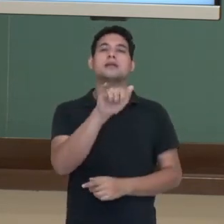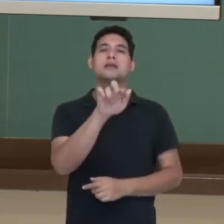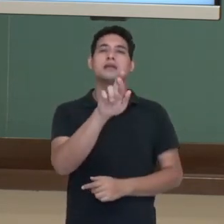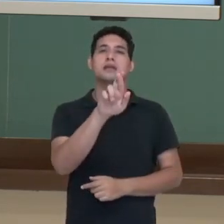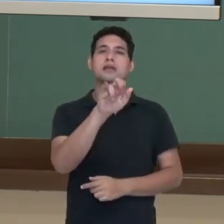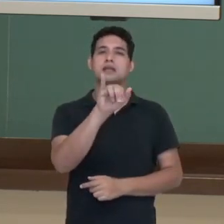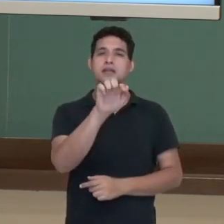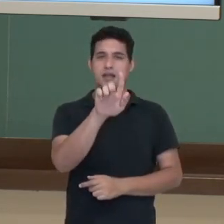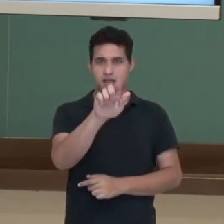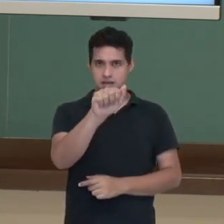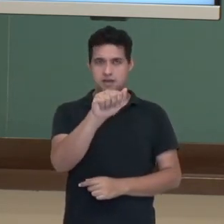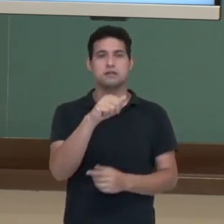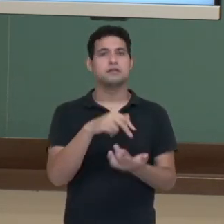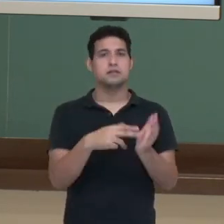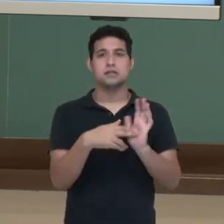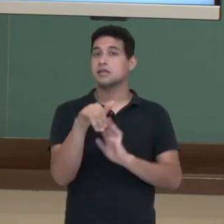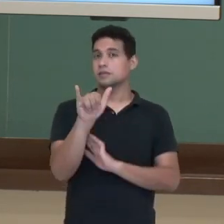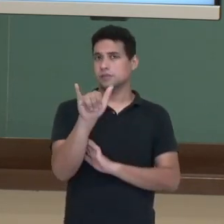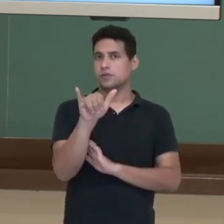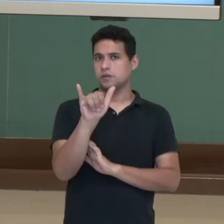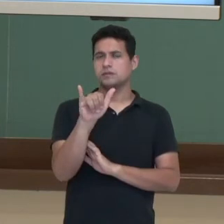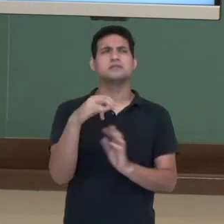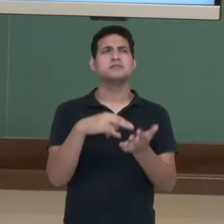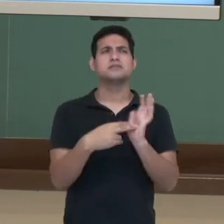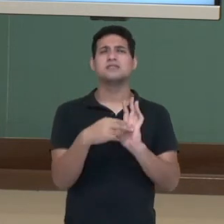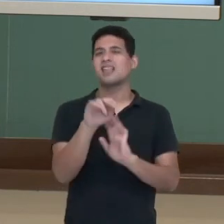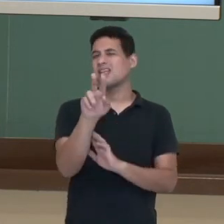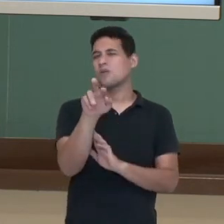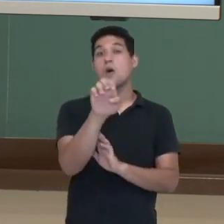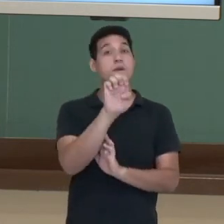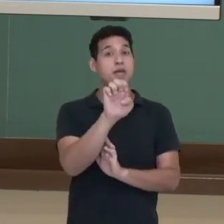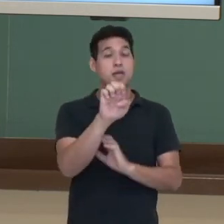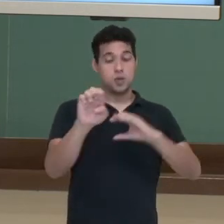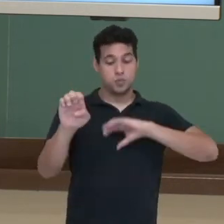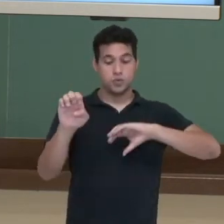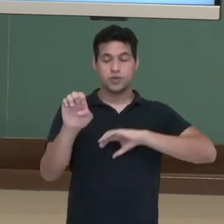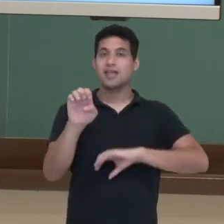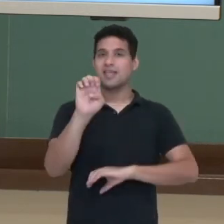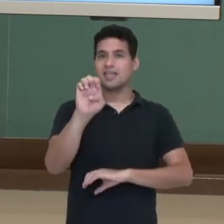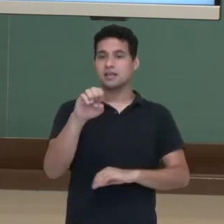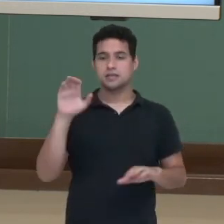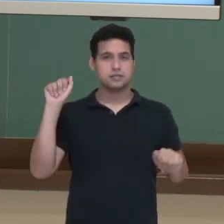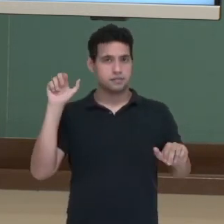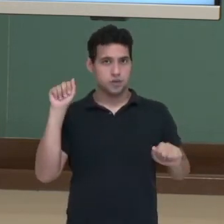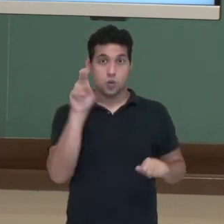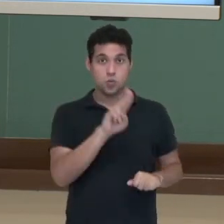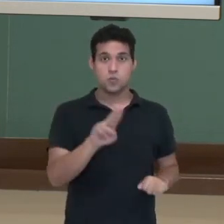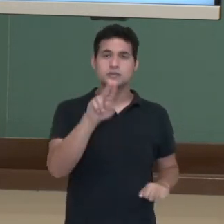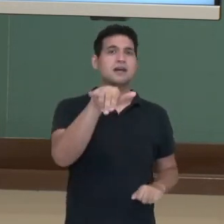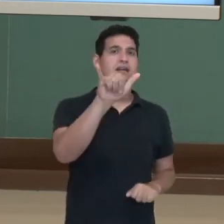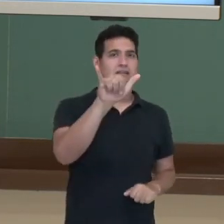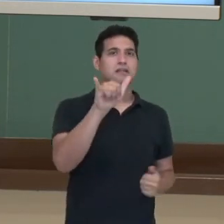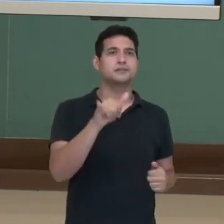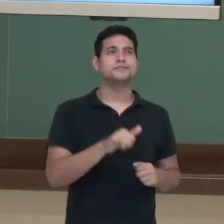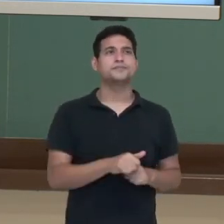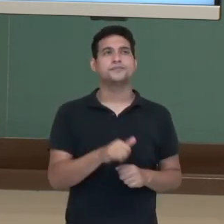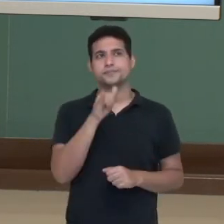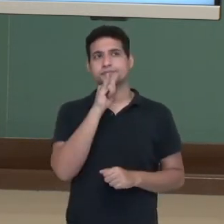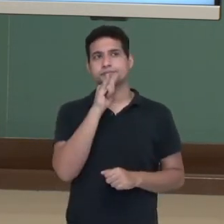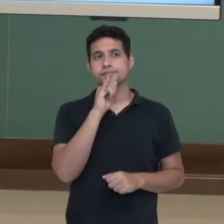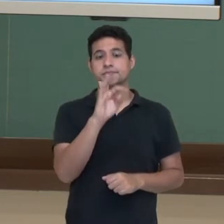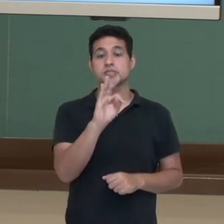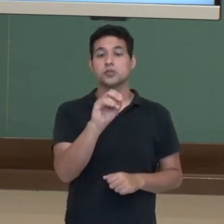nós decimos i, que seria o e da língua portuguesa. Torta